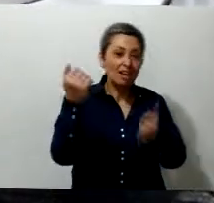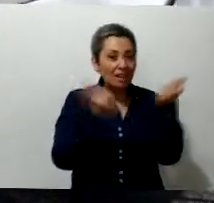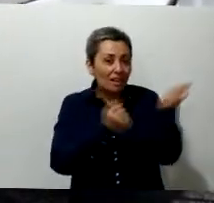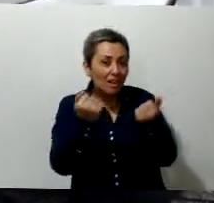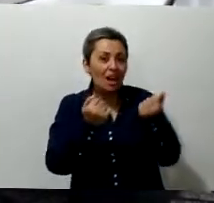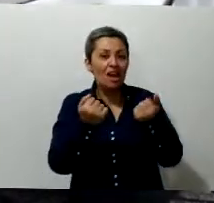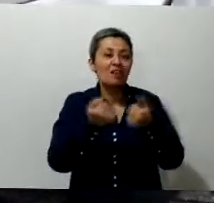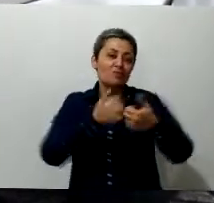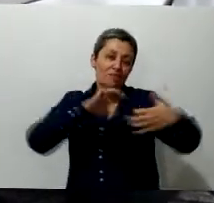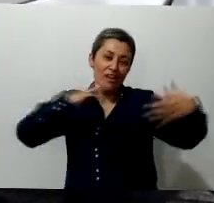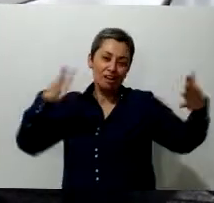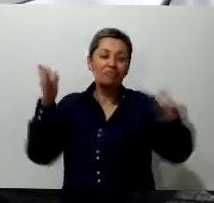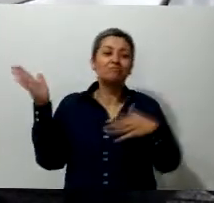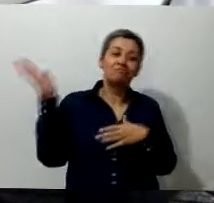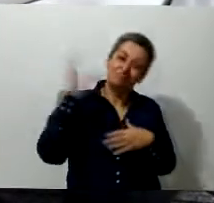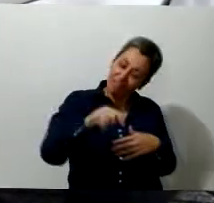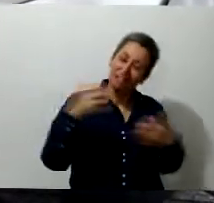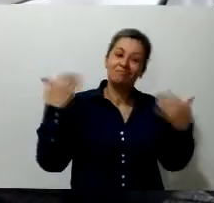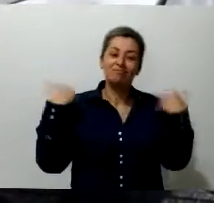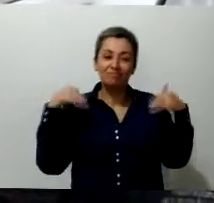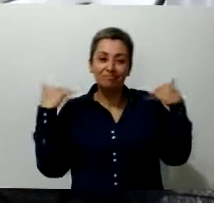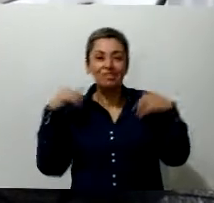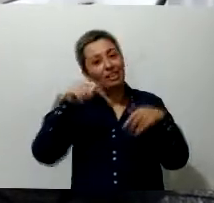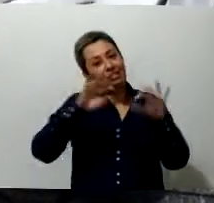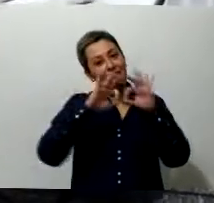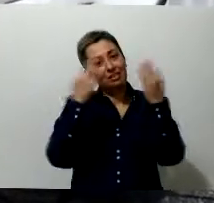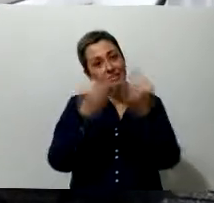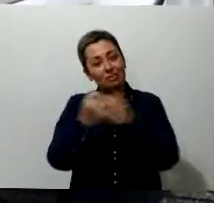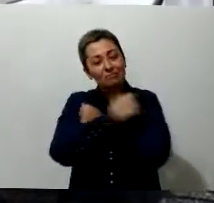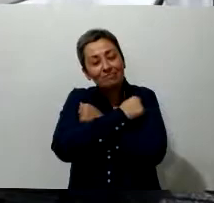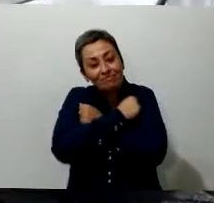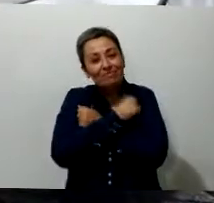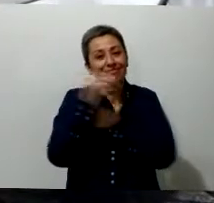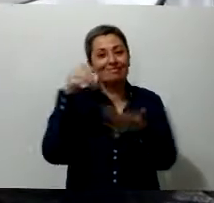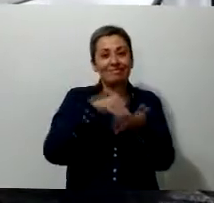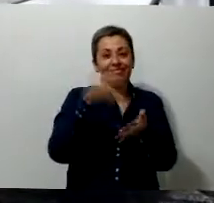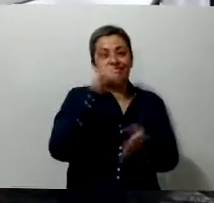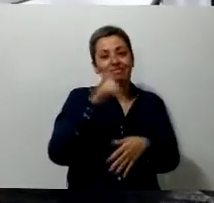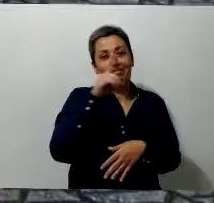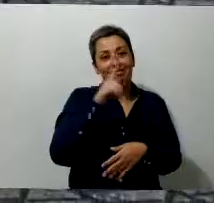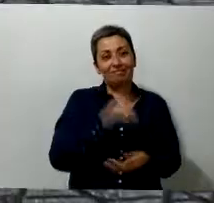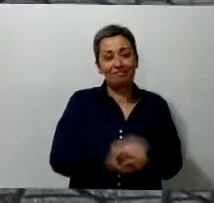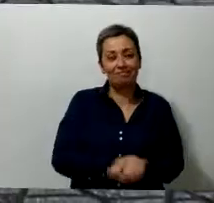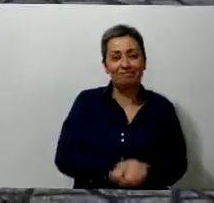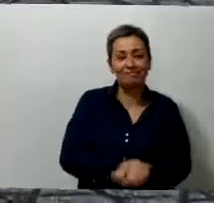carrões. Por favor, venham se divertir com a família. Um abração para todo mundo e até lá!